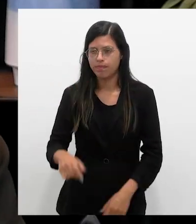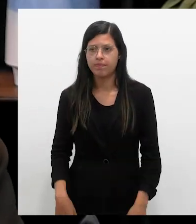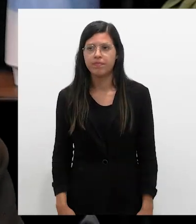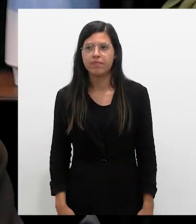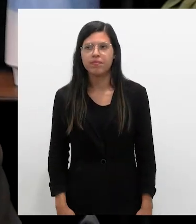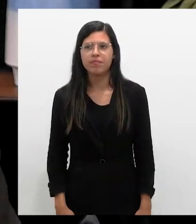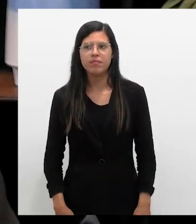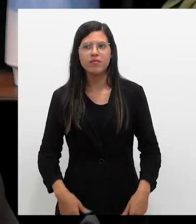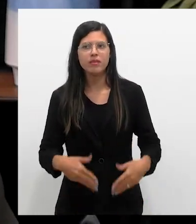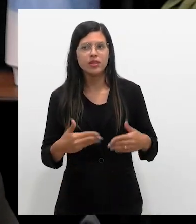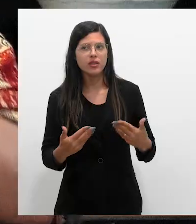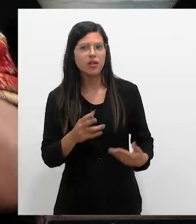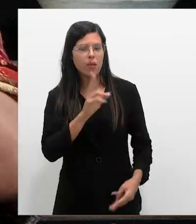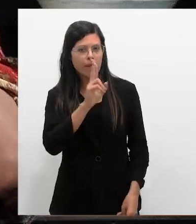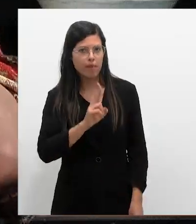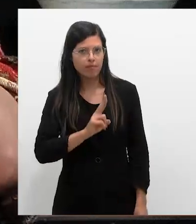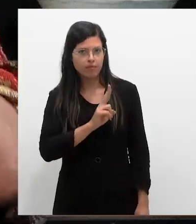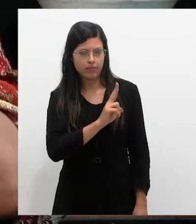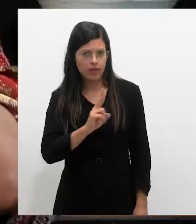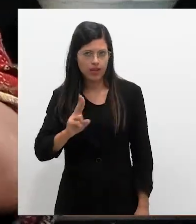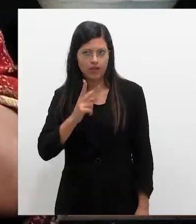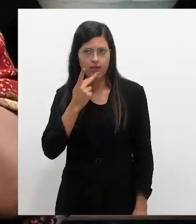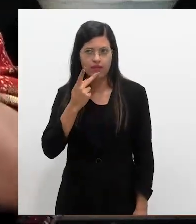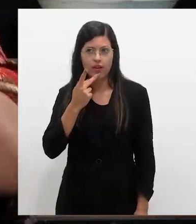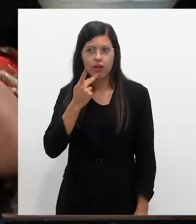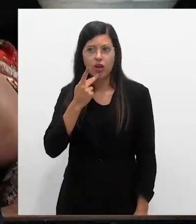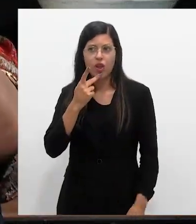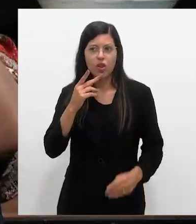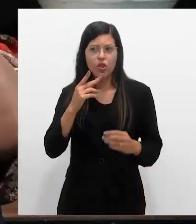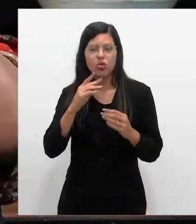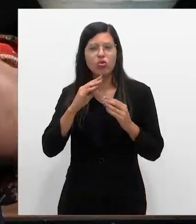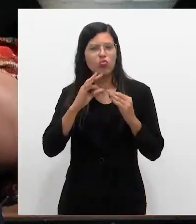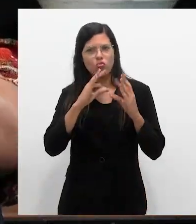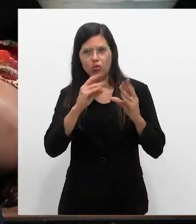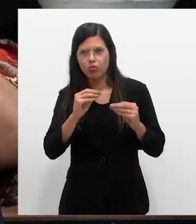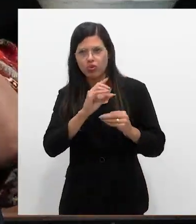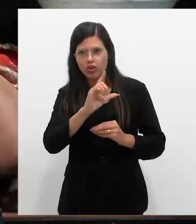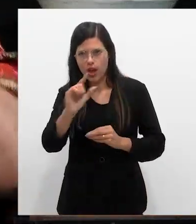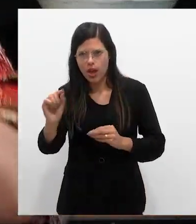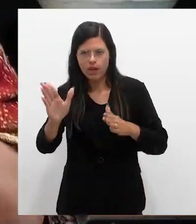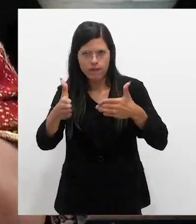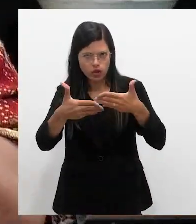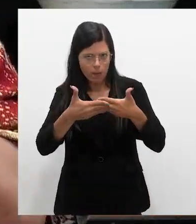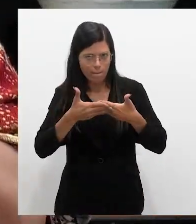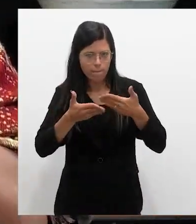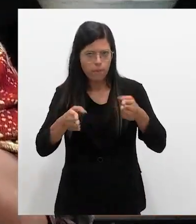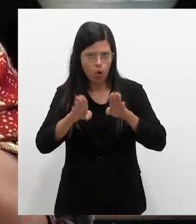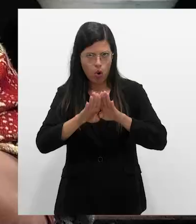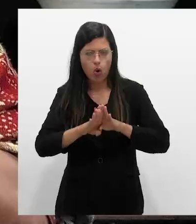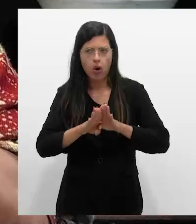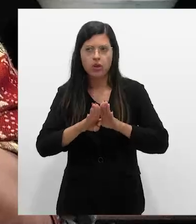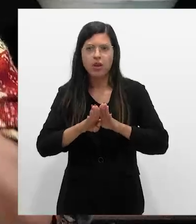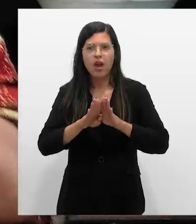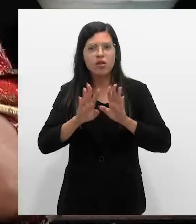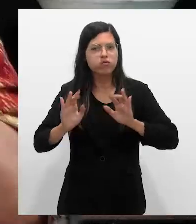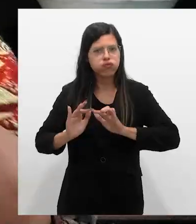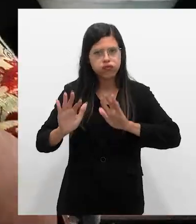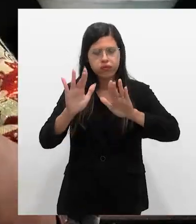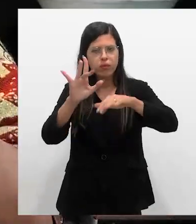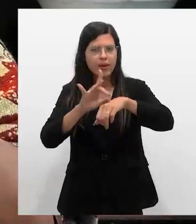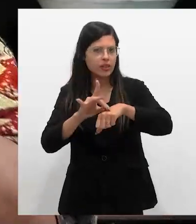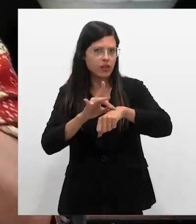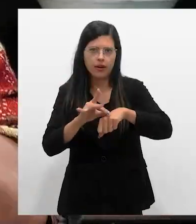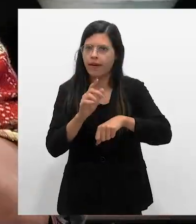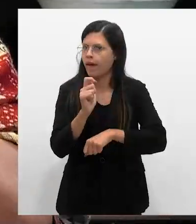língua latina, né? Então, Padre Vitor, quando ele diz para que todos saiam, tranca-se a porta, ficam-se os cardeais.